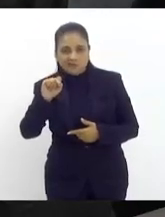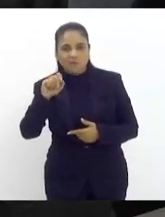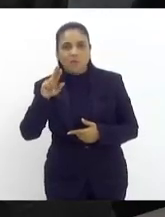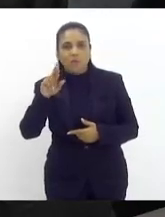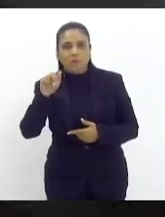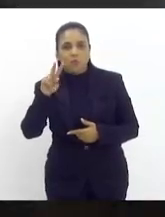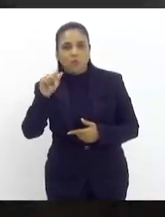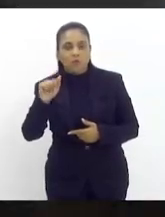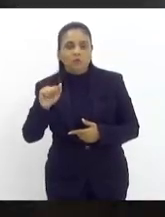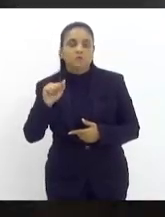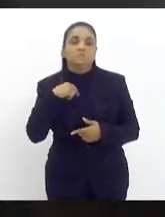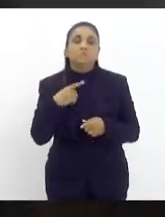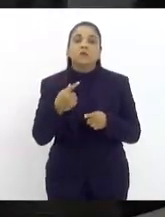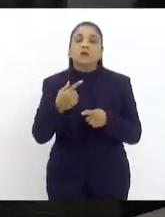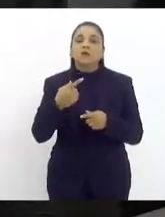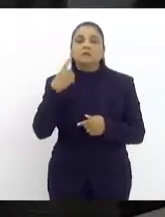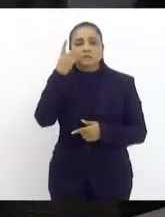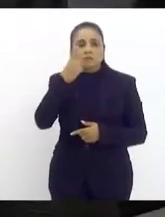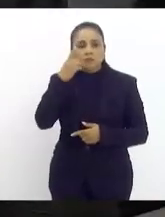Deputado Doutor Deodalto.